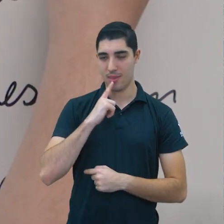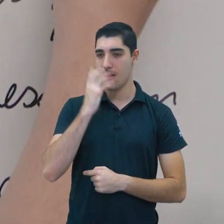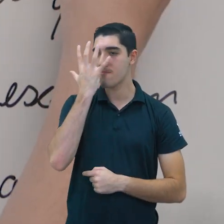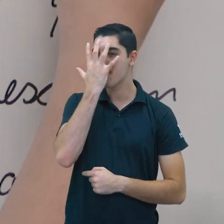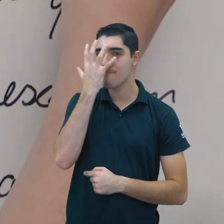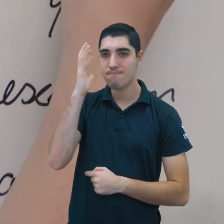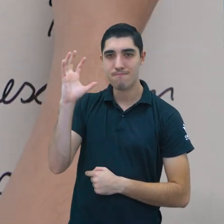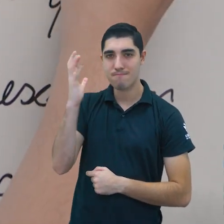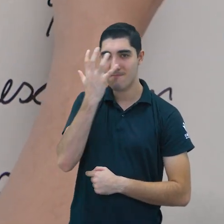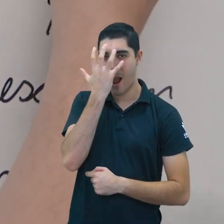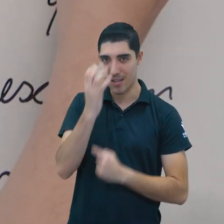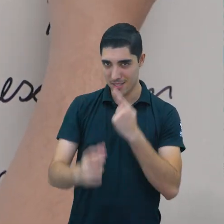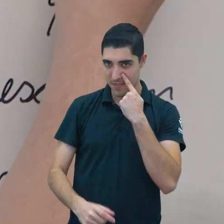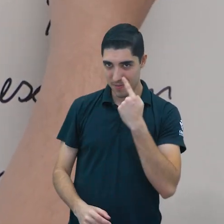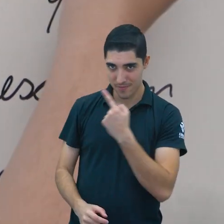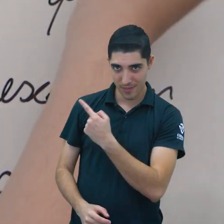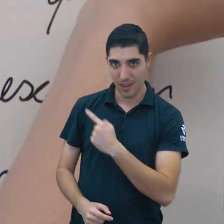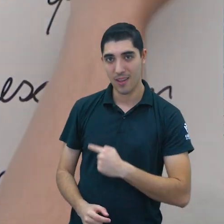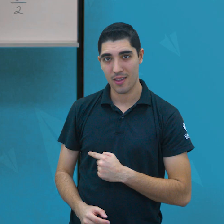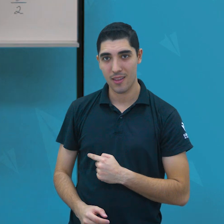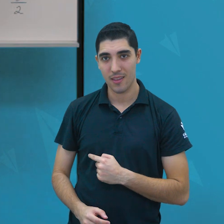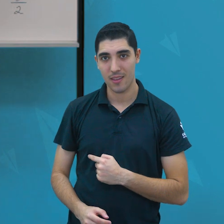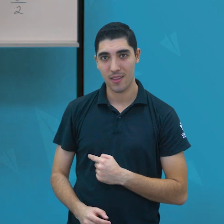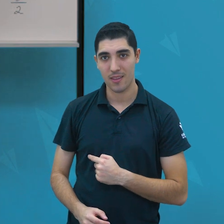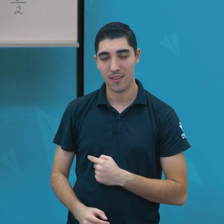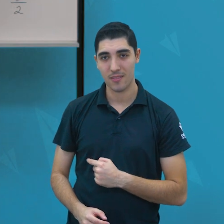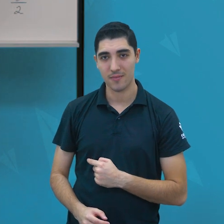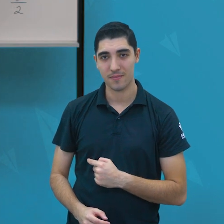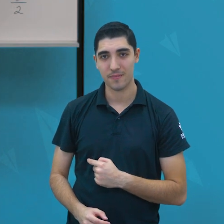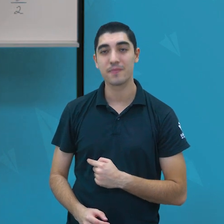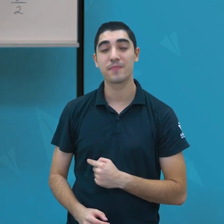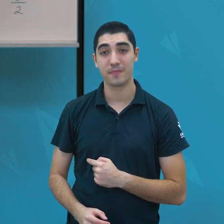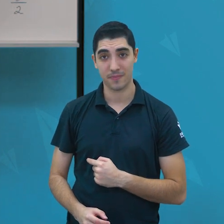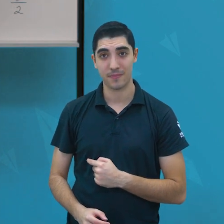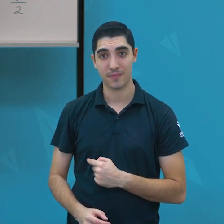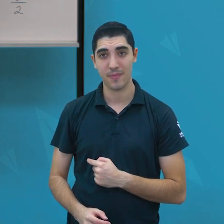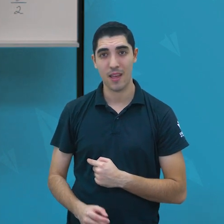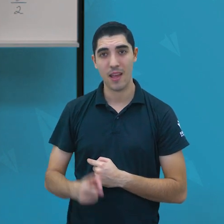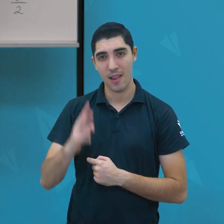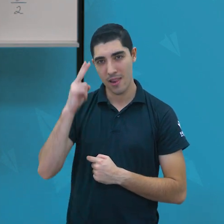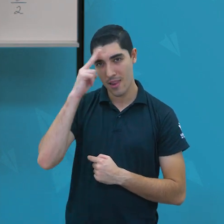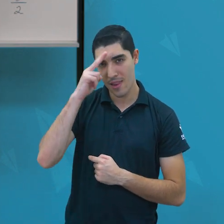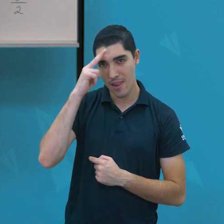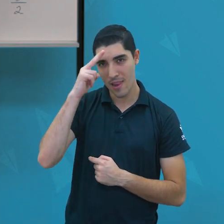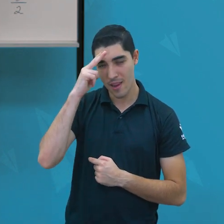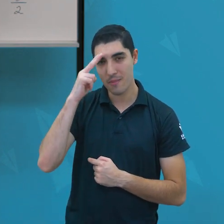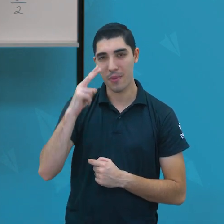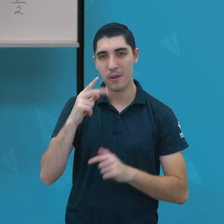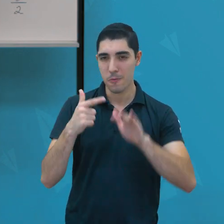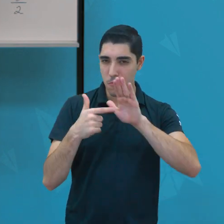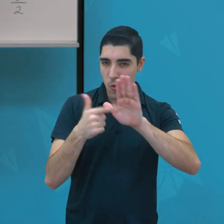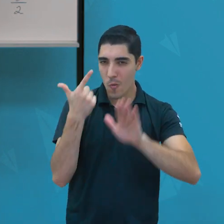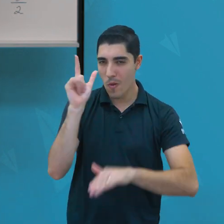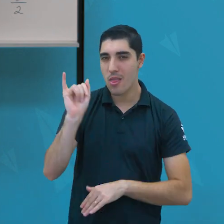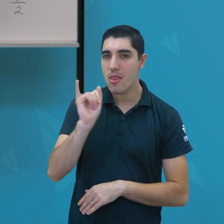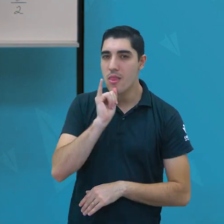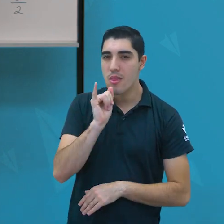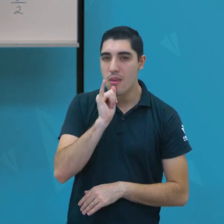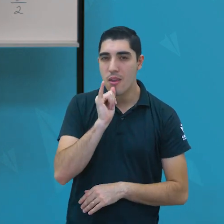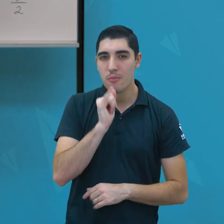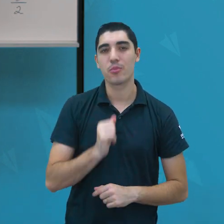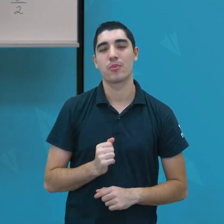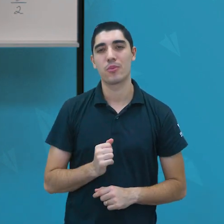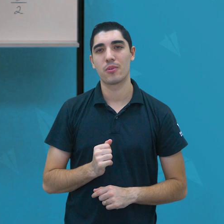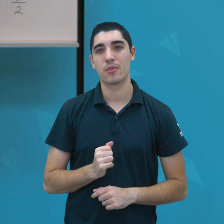uma mascarazinha, tá? E quando eu falo, por exemplo, de meio, e lembrando daquele outro exemplo que eu